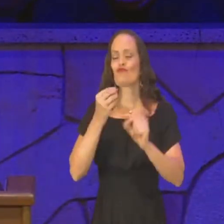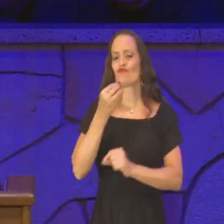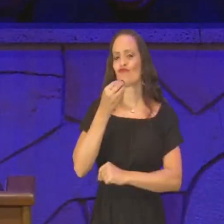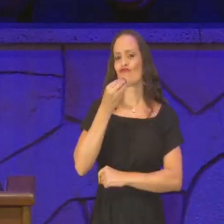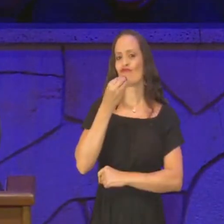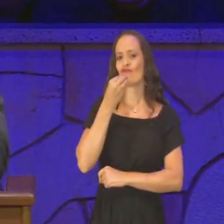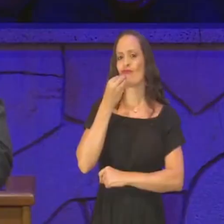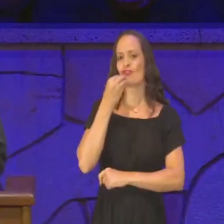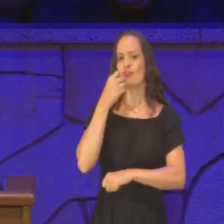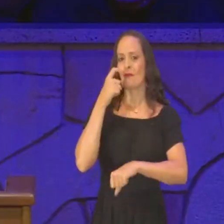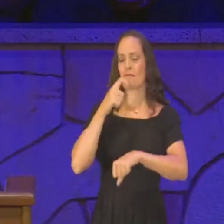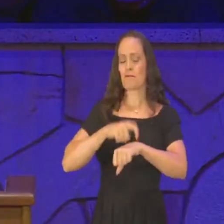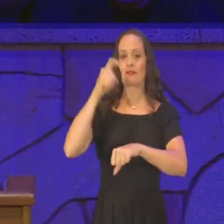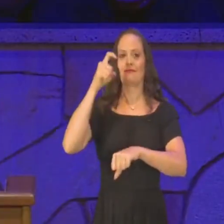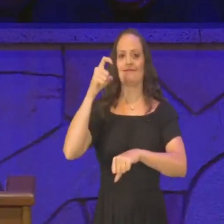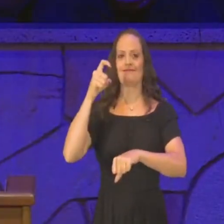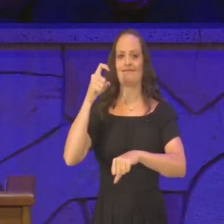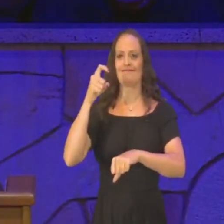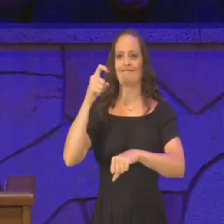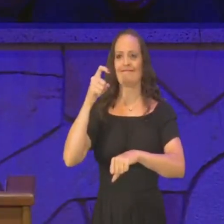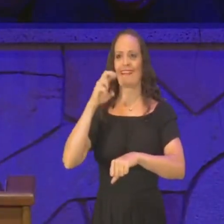forma instantânea.